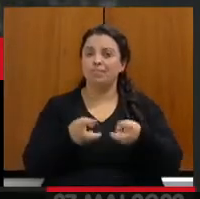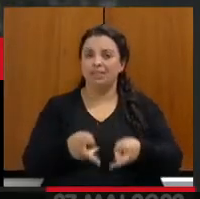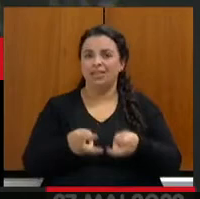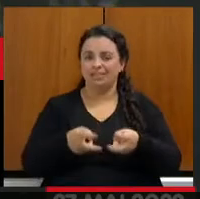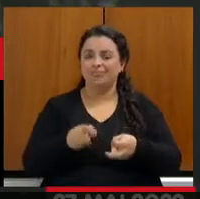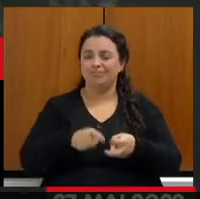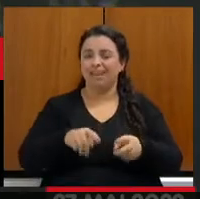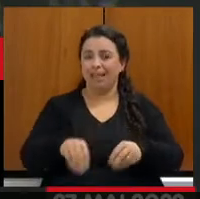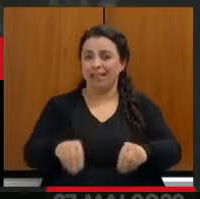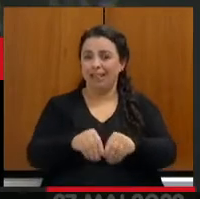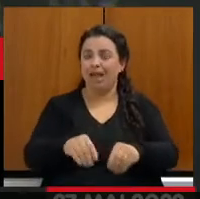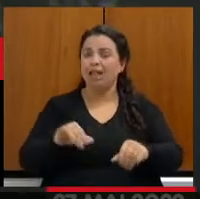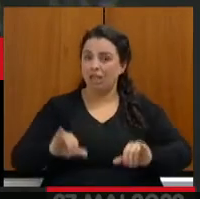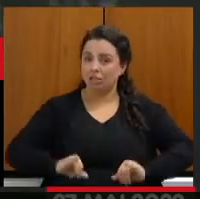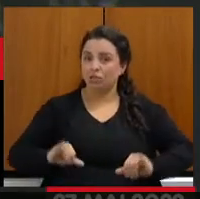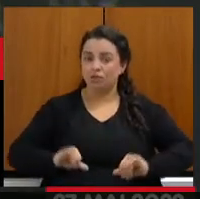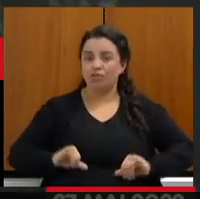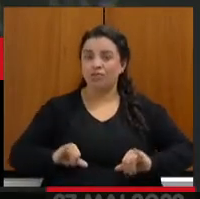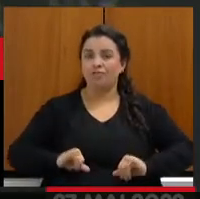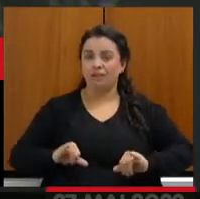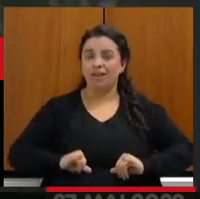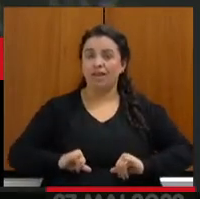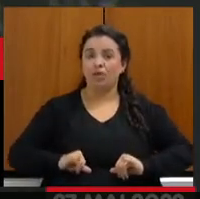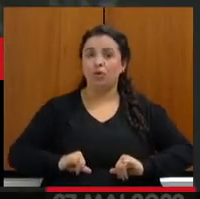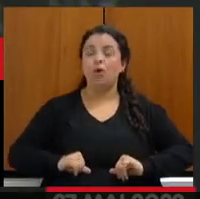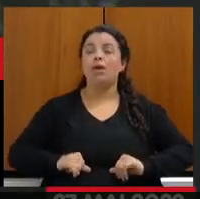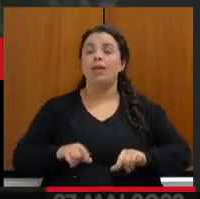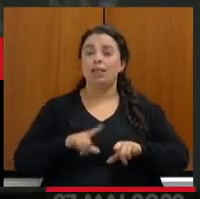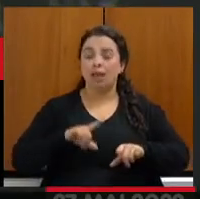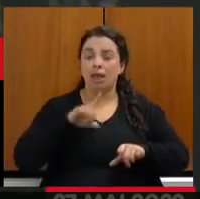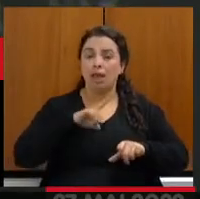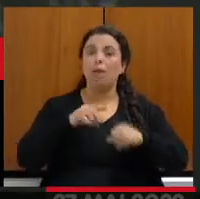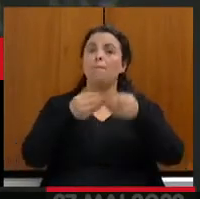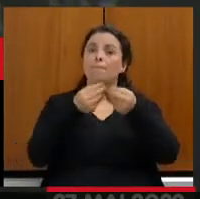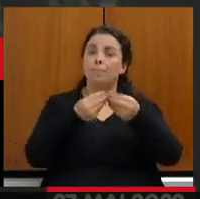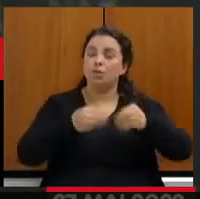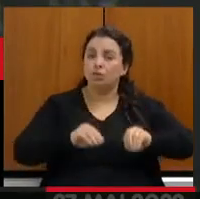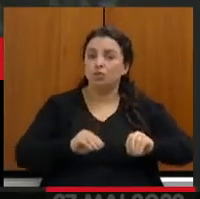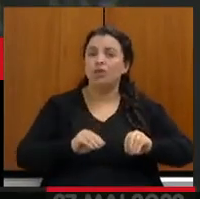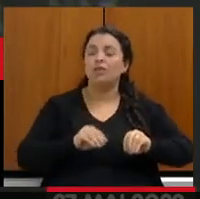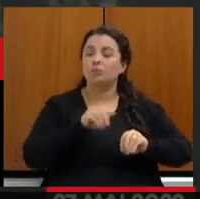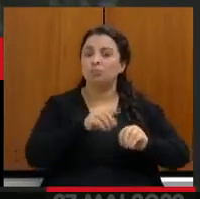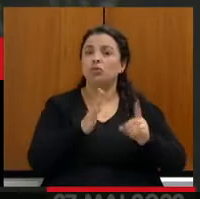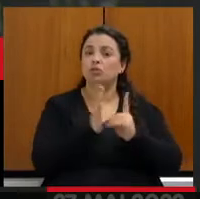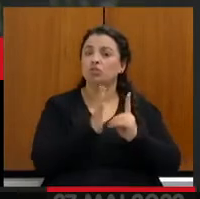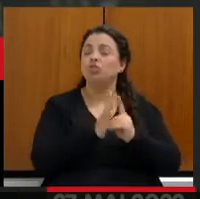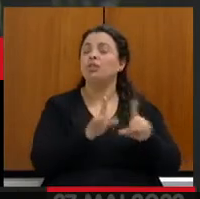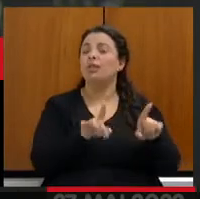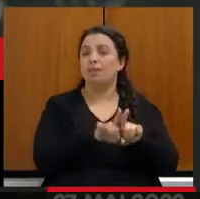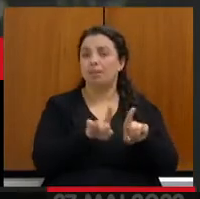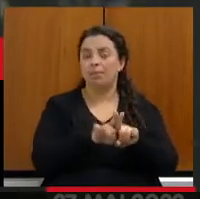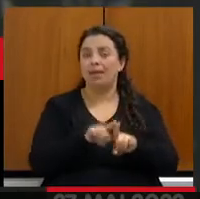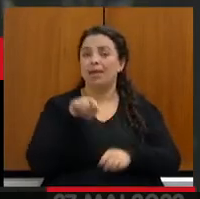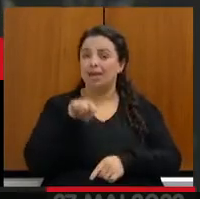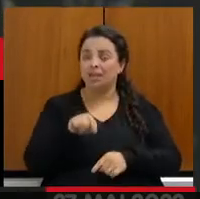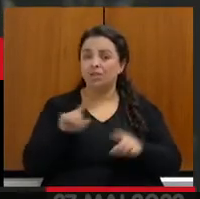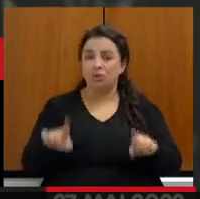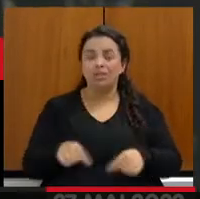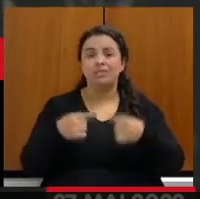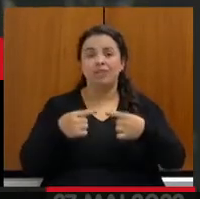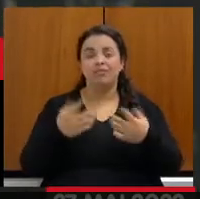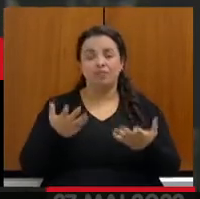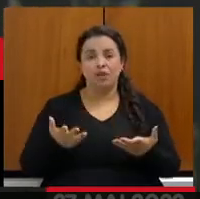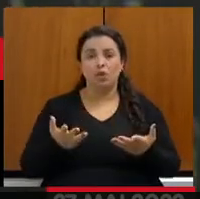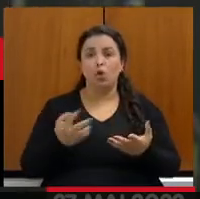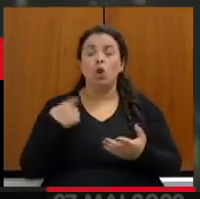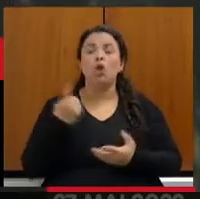e como os povos indígenas e isso tem trazido para nós um grande desafio porque quem somos nós tem a água